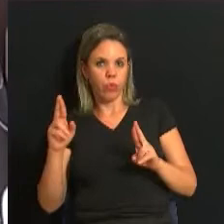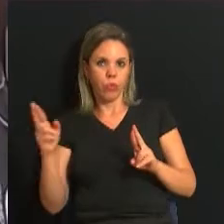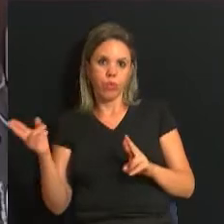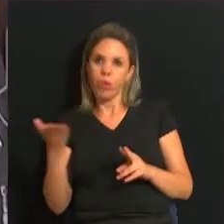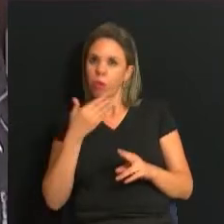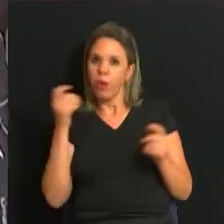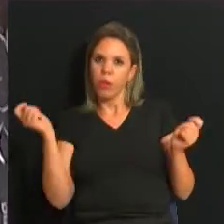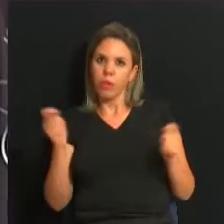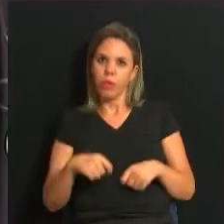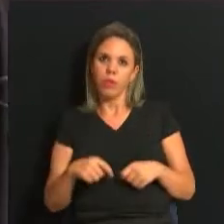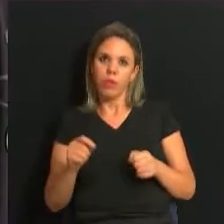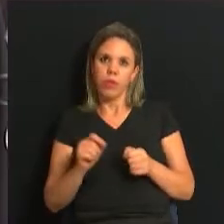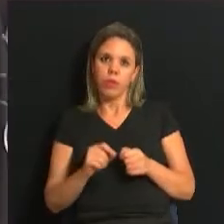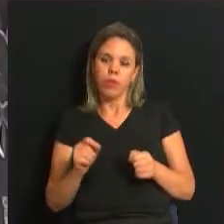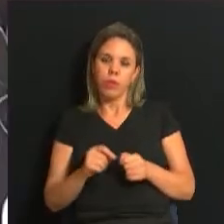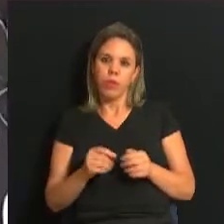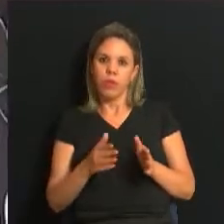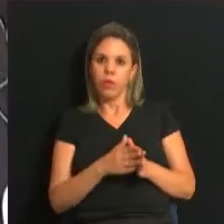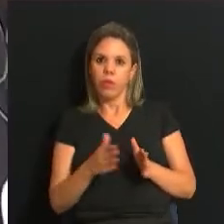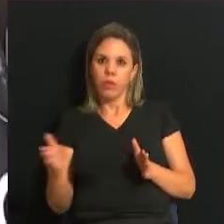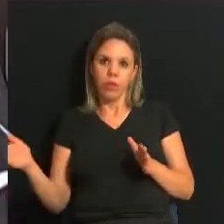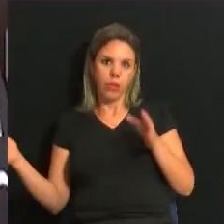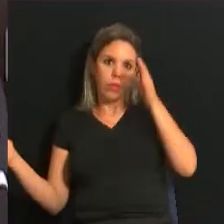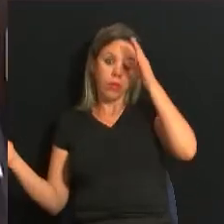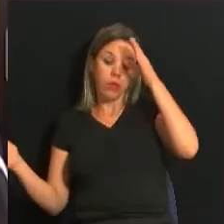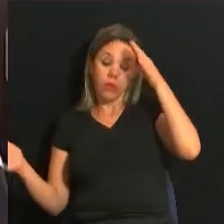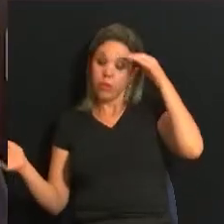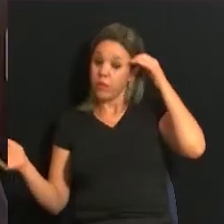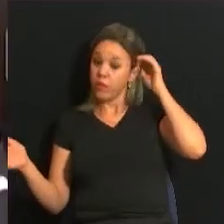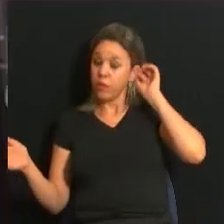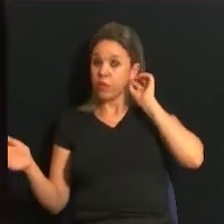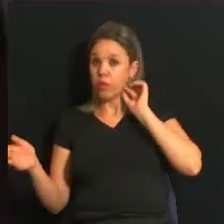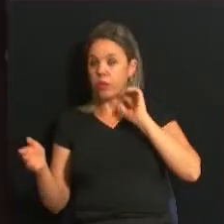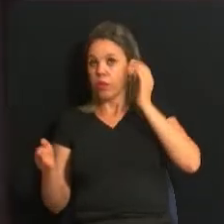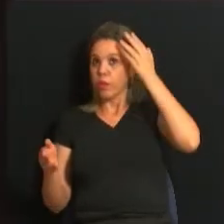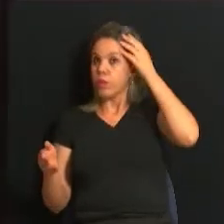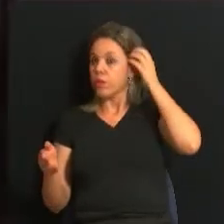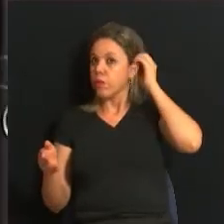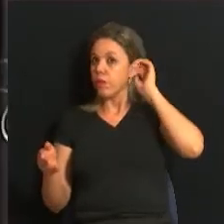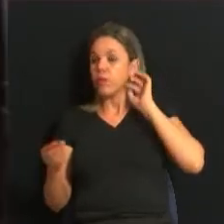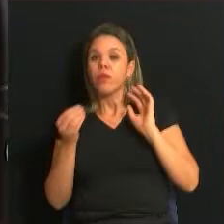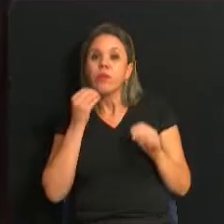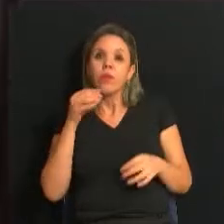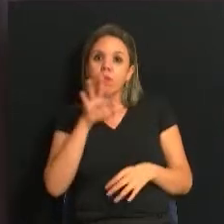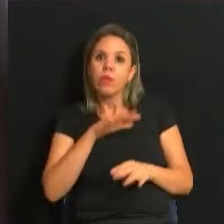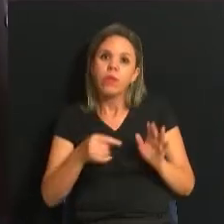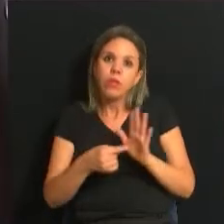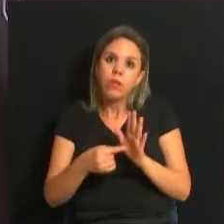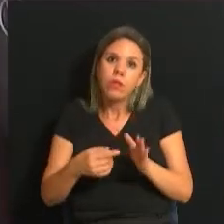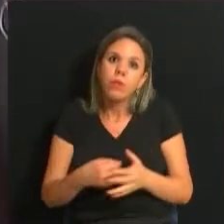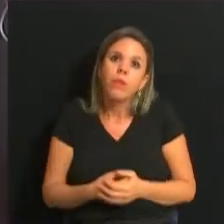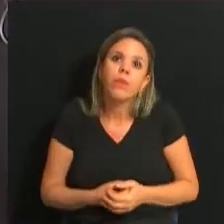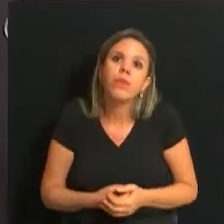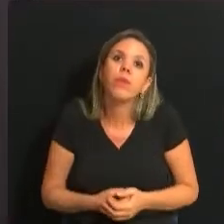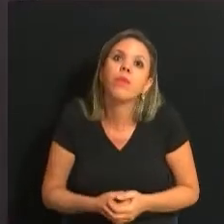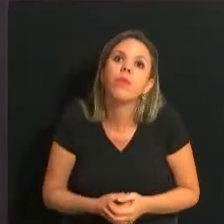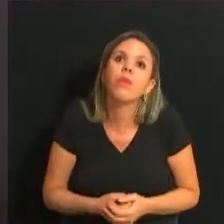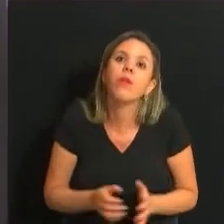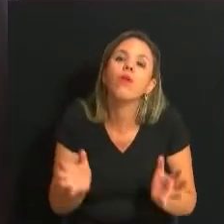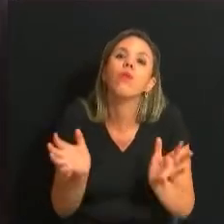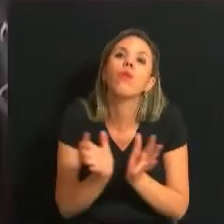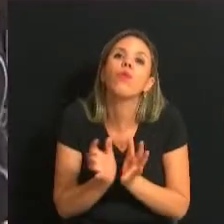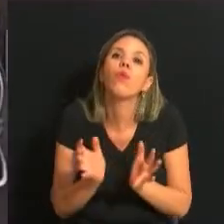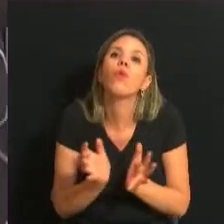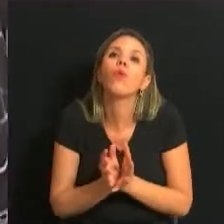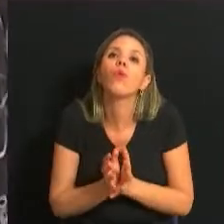né? Fazer uma grande temporada aqui para que novas oportunidades apareçam, né? Aqui é um grande clube. Fui